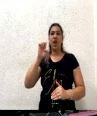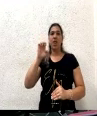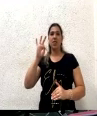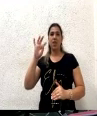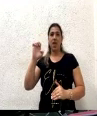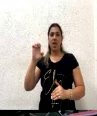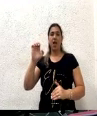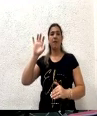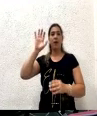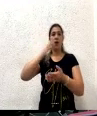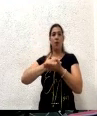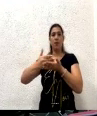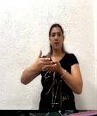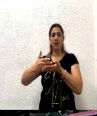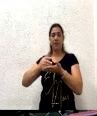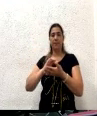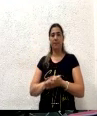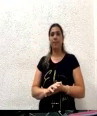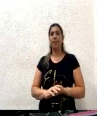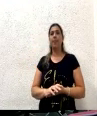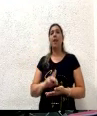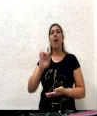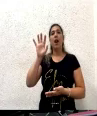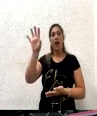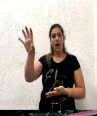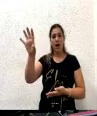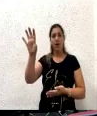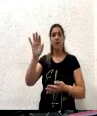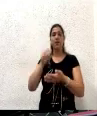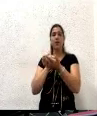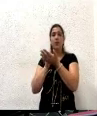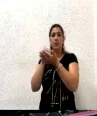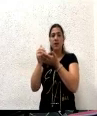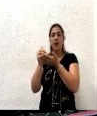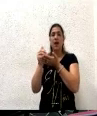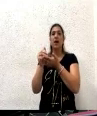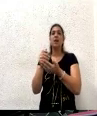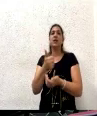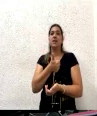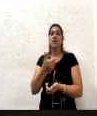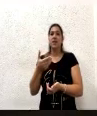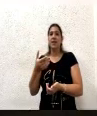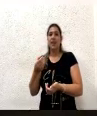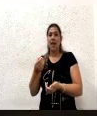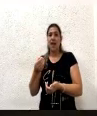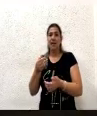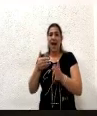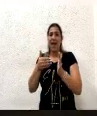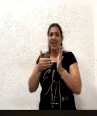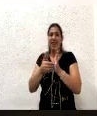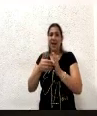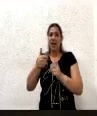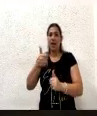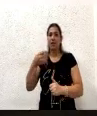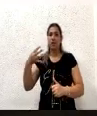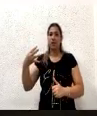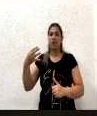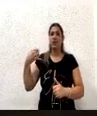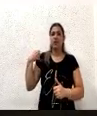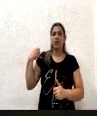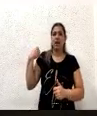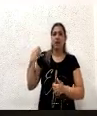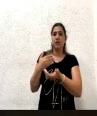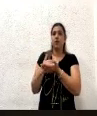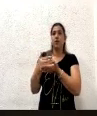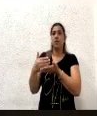nesse momento. A vacinação ela vai ser ofertada para adolescente de 10 a 14, nesse primeiro momento, só